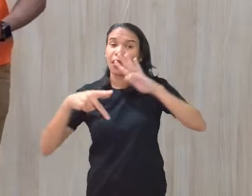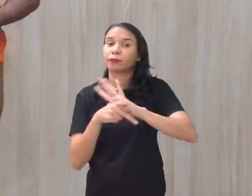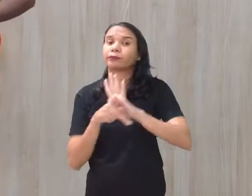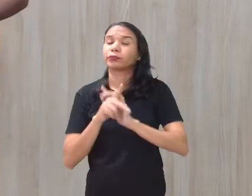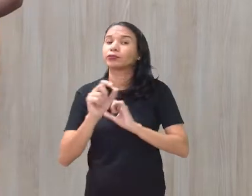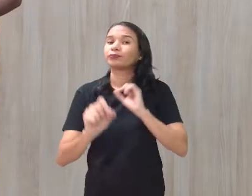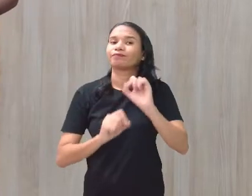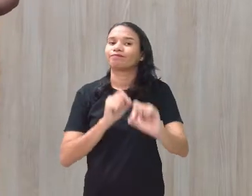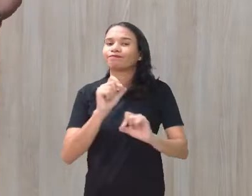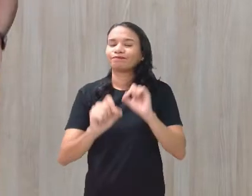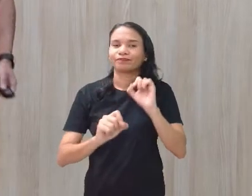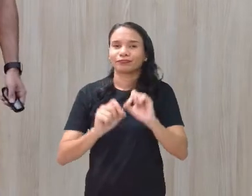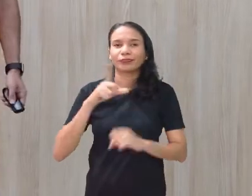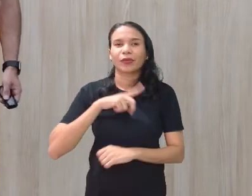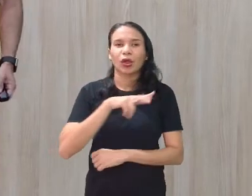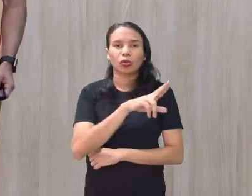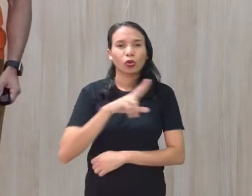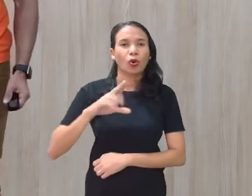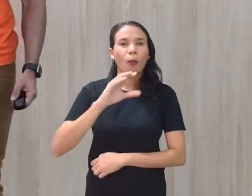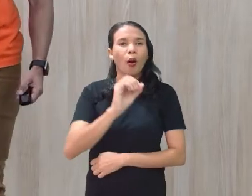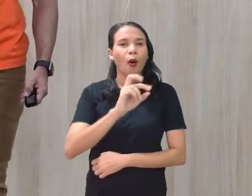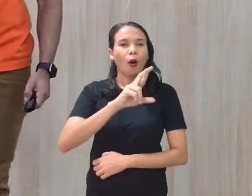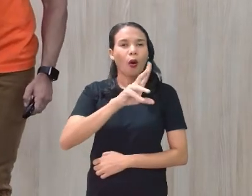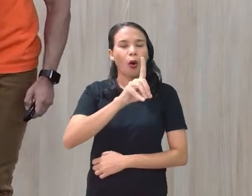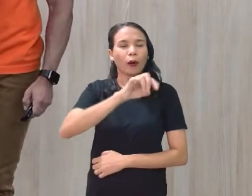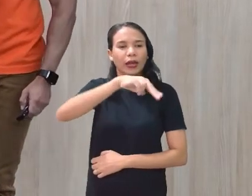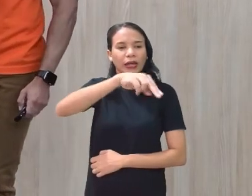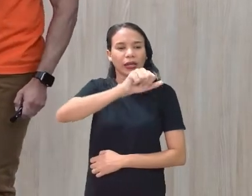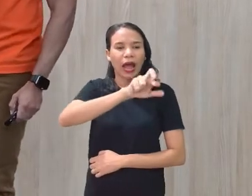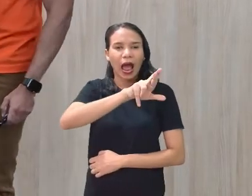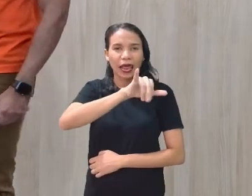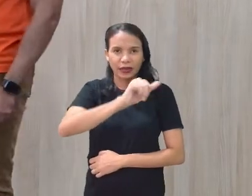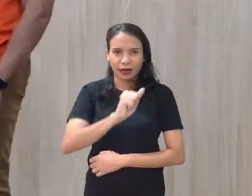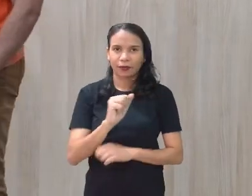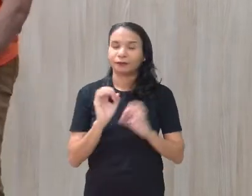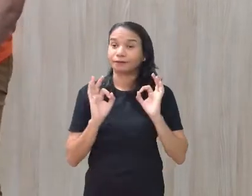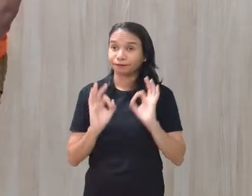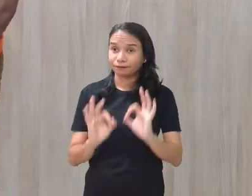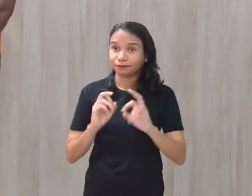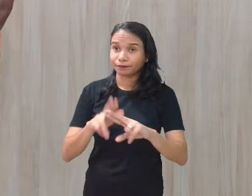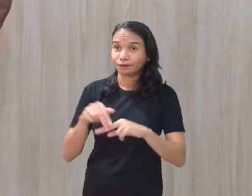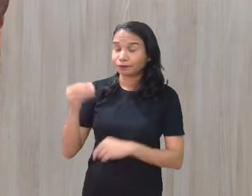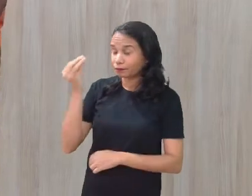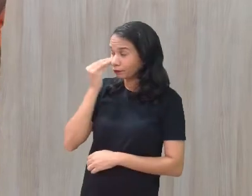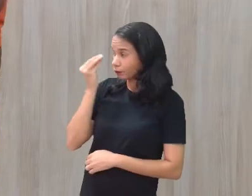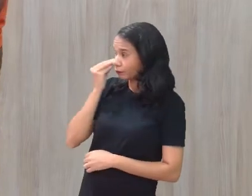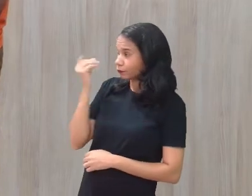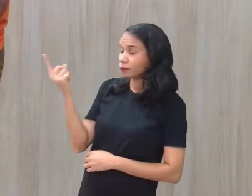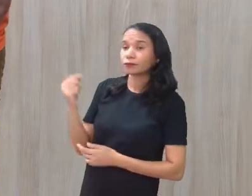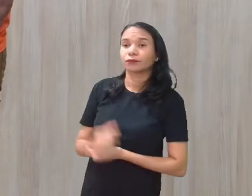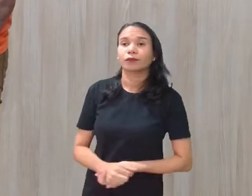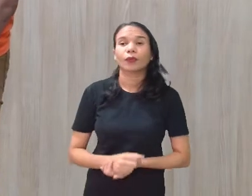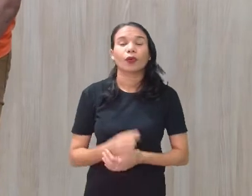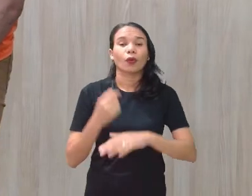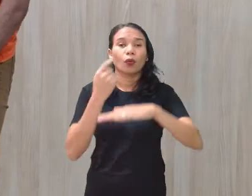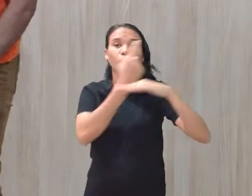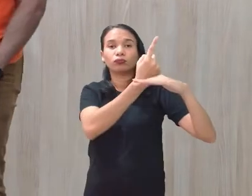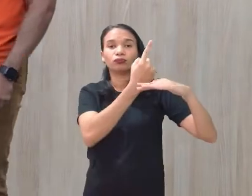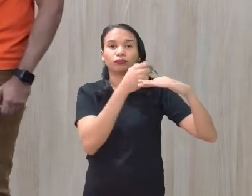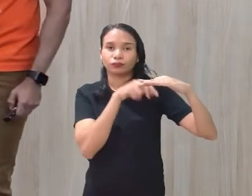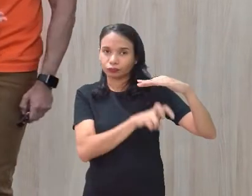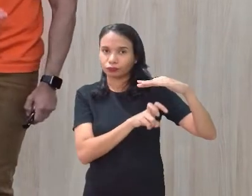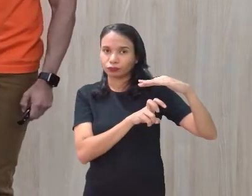10, a fração recebe o nome de fração ordinária, certo? Então, observa aqui, eu tenho a fração 1/5,